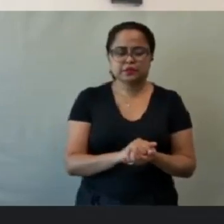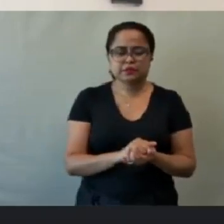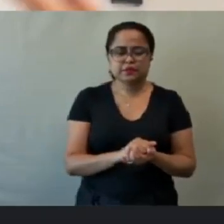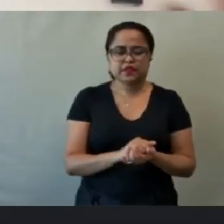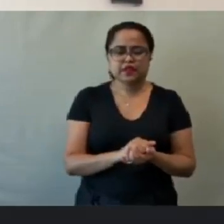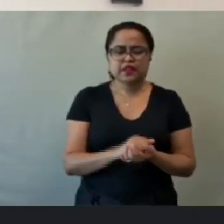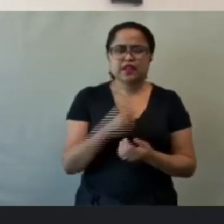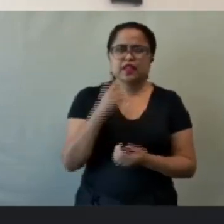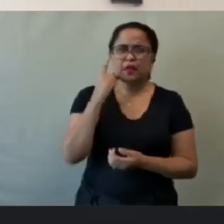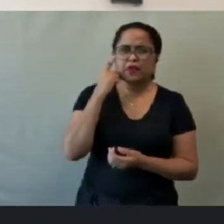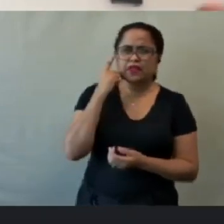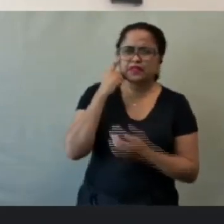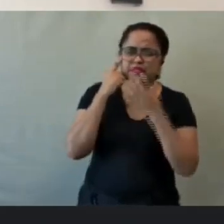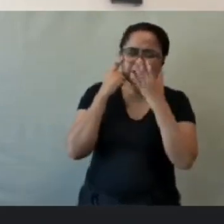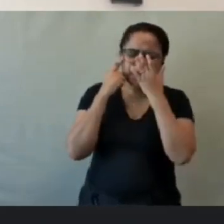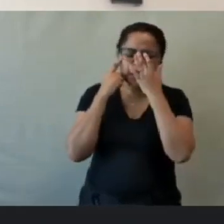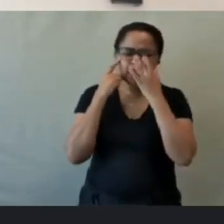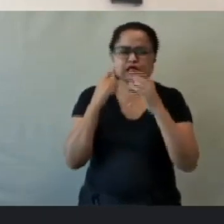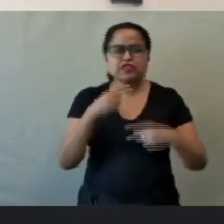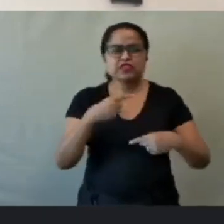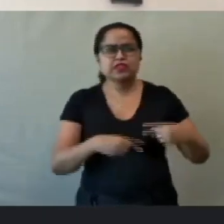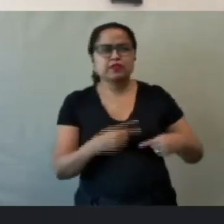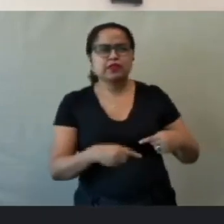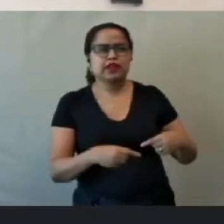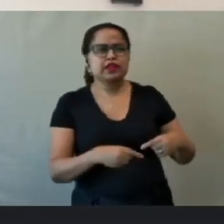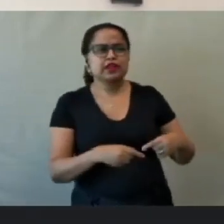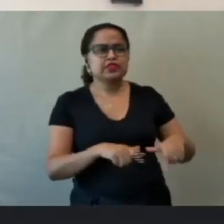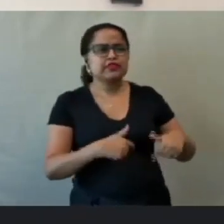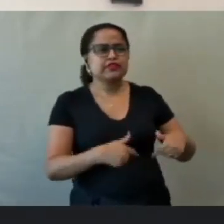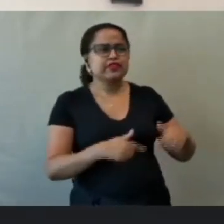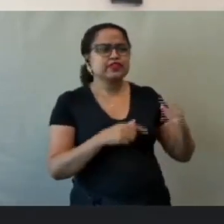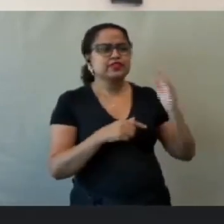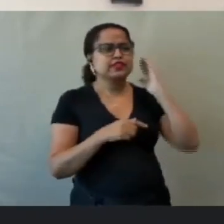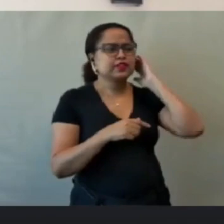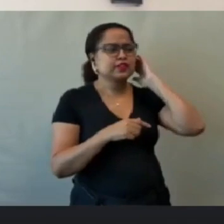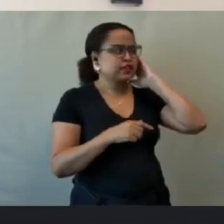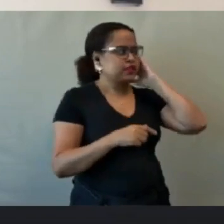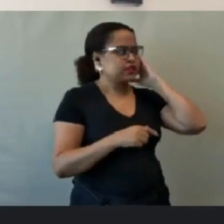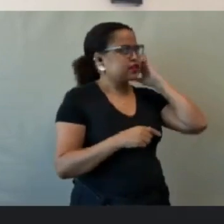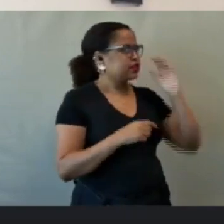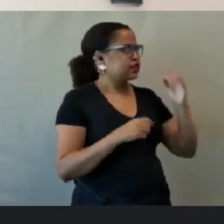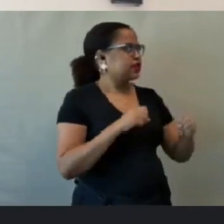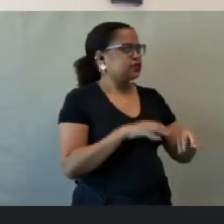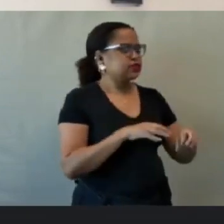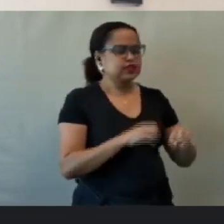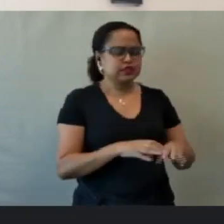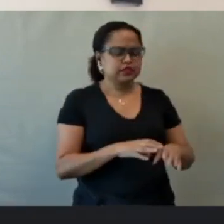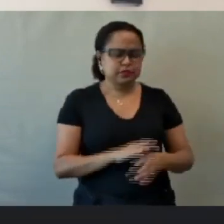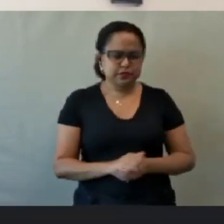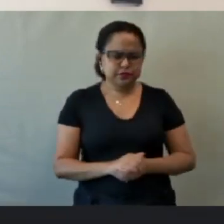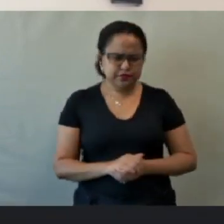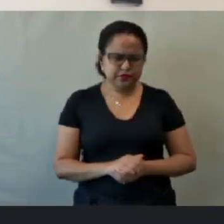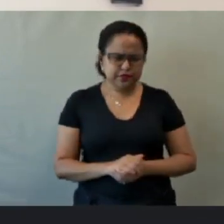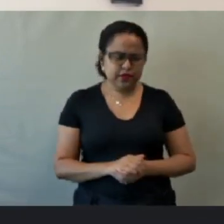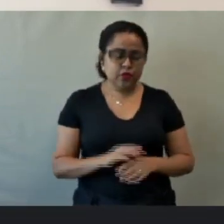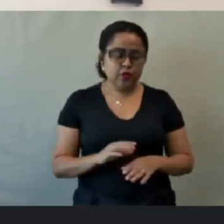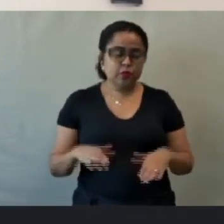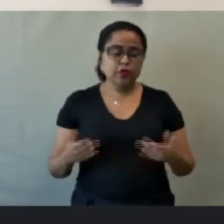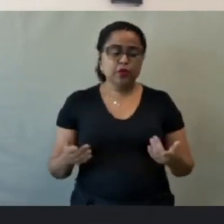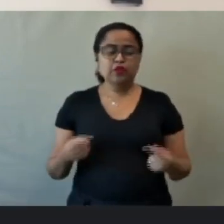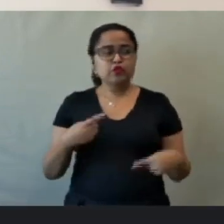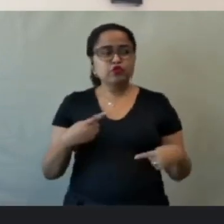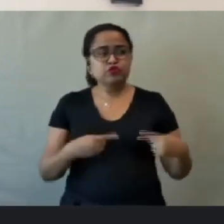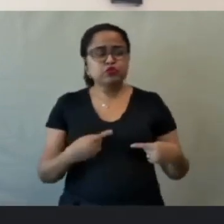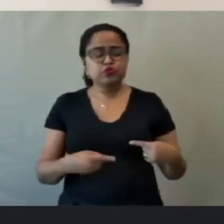fazer o debate do direito à educação. Não, nós temos vagas. Mas quais são as condições de permanência? Porque ao discutir